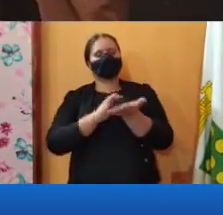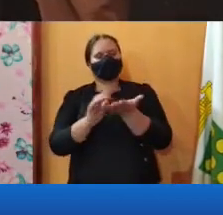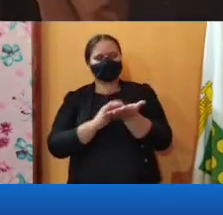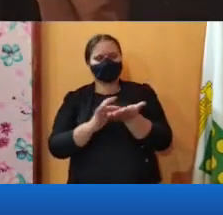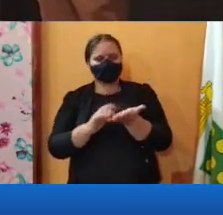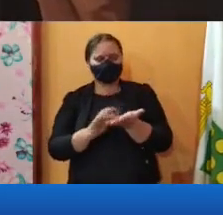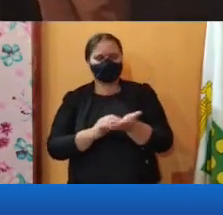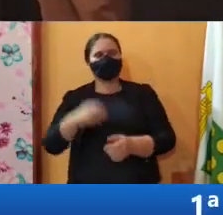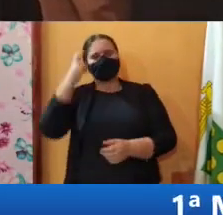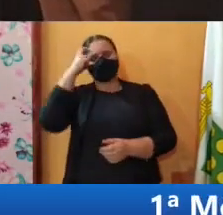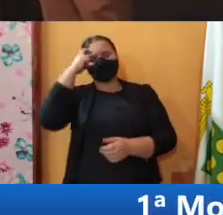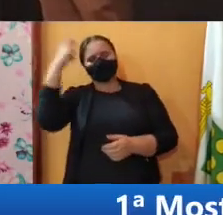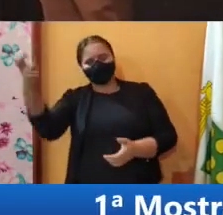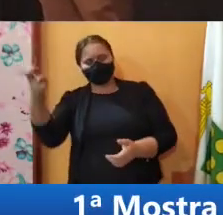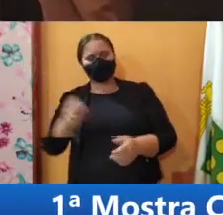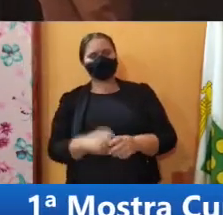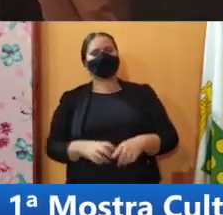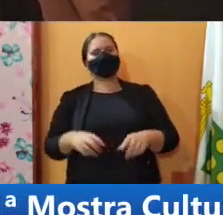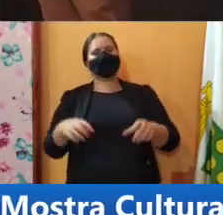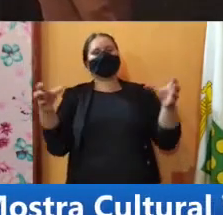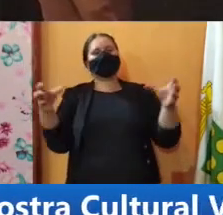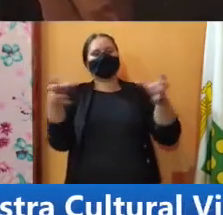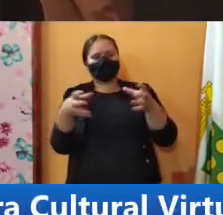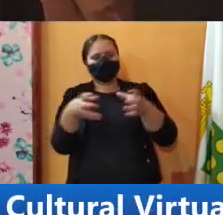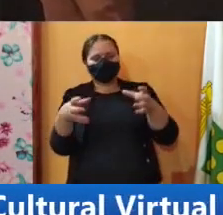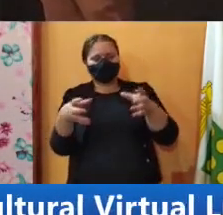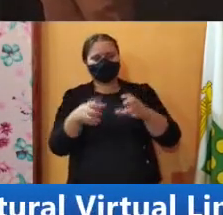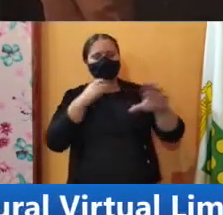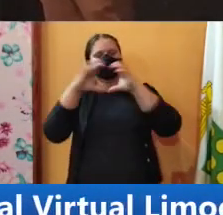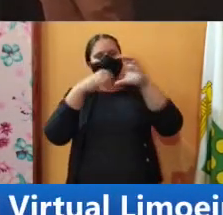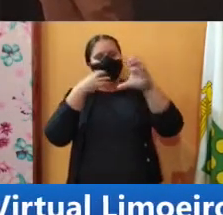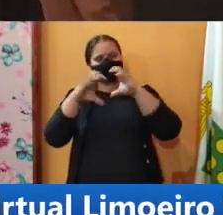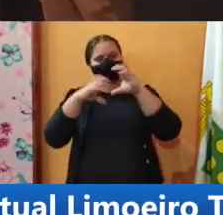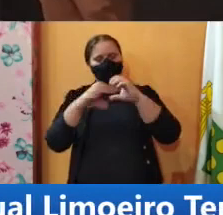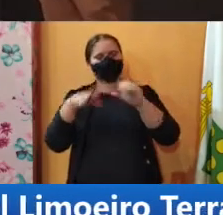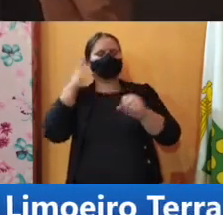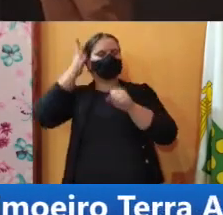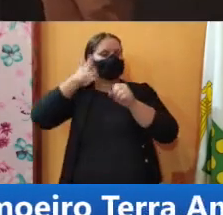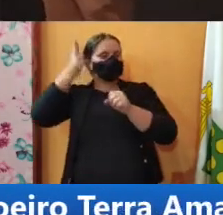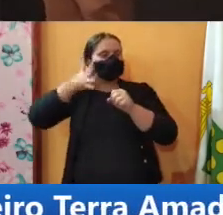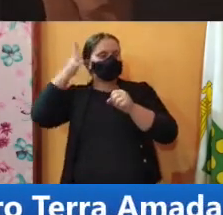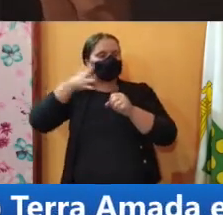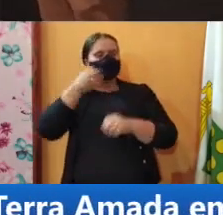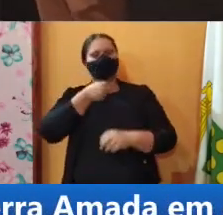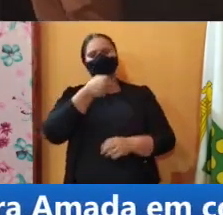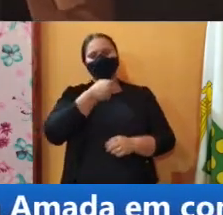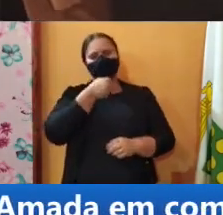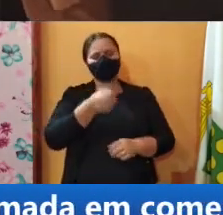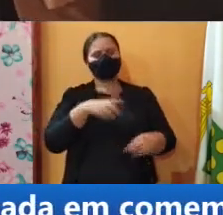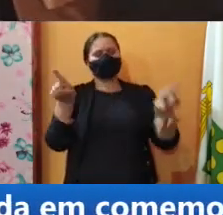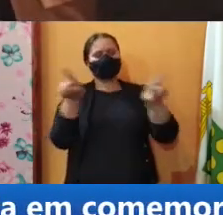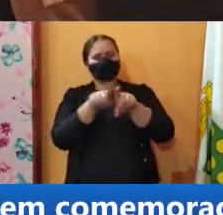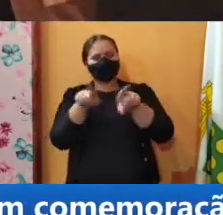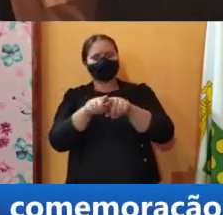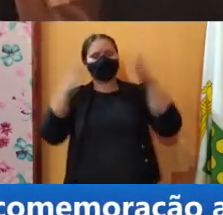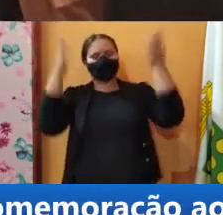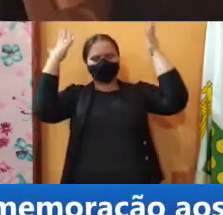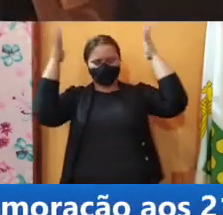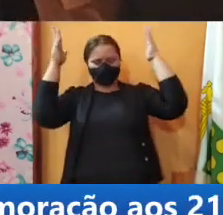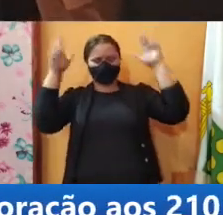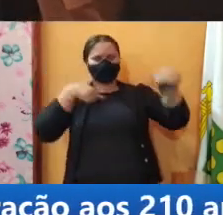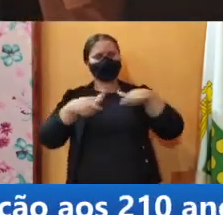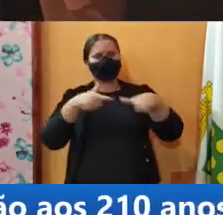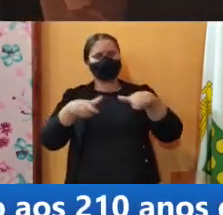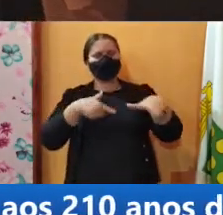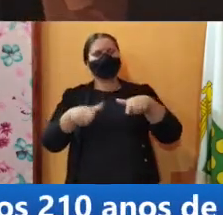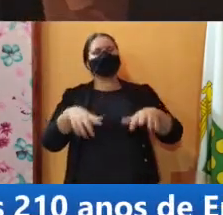Cultura, Turismo, Lazer e Juventude, a equipe da Secretaria de Comunicação e Imprensa aqui na pessoa de Cadu Ferraz, parabéns a todos pelo trabalho,